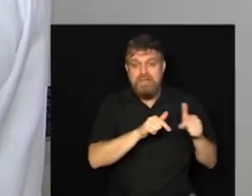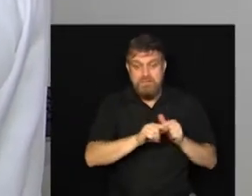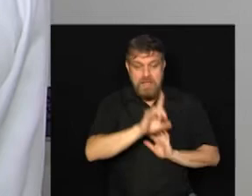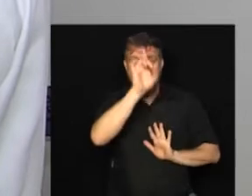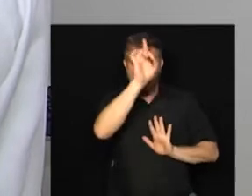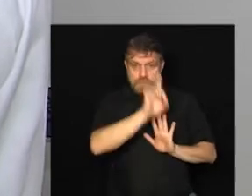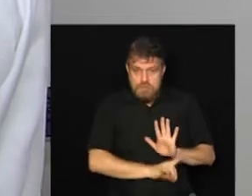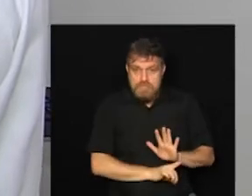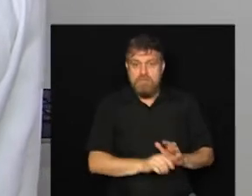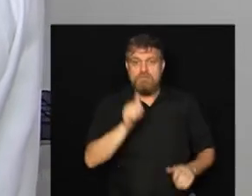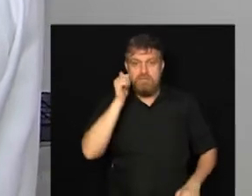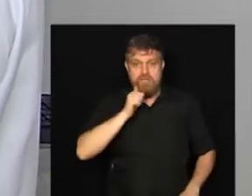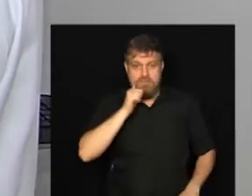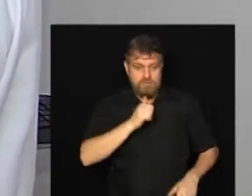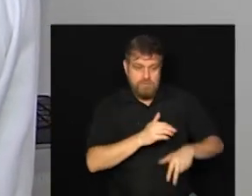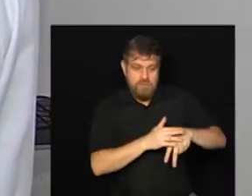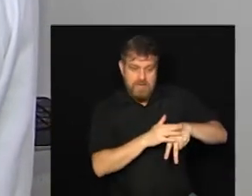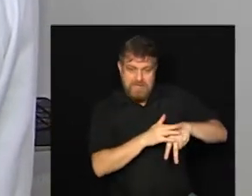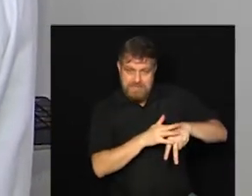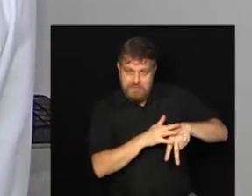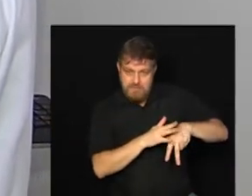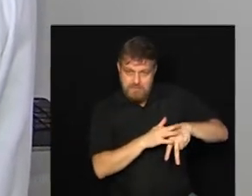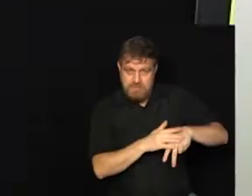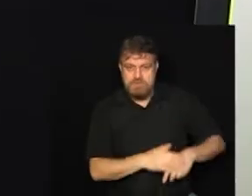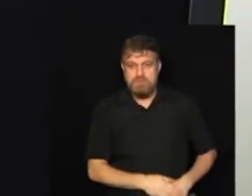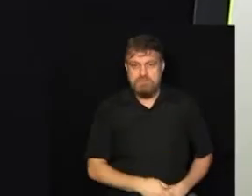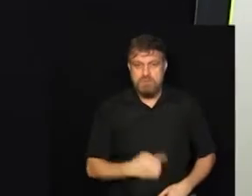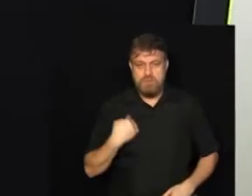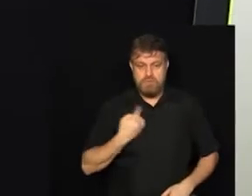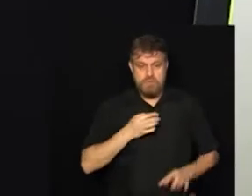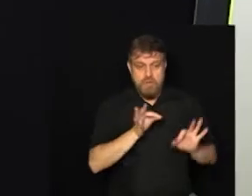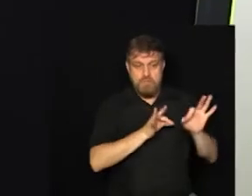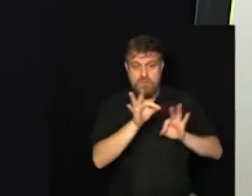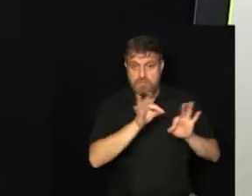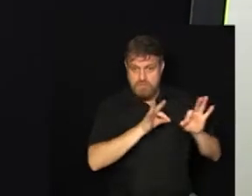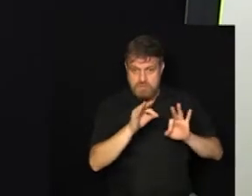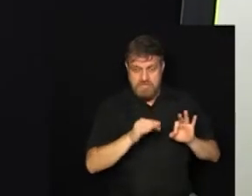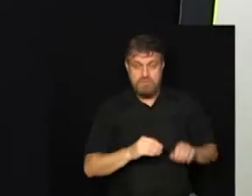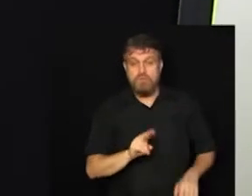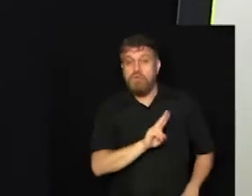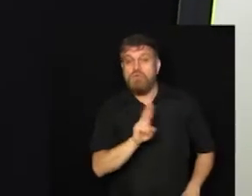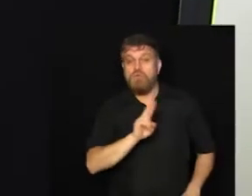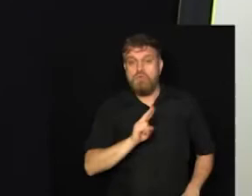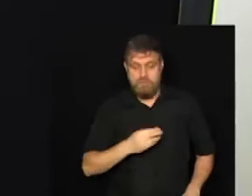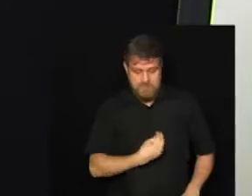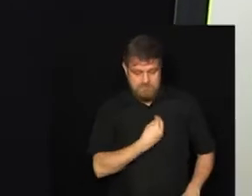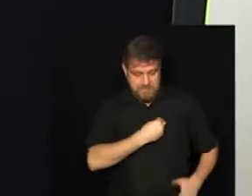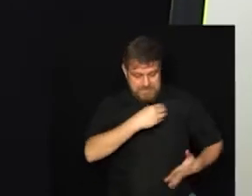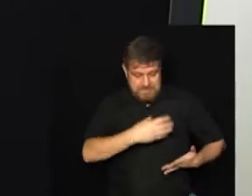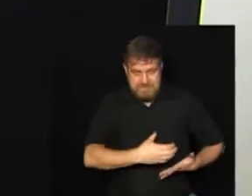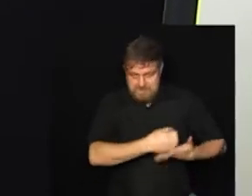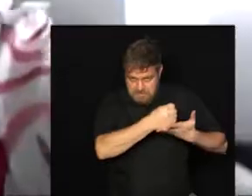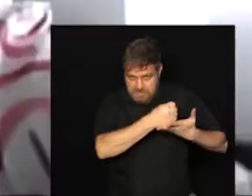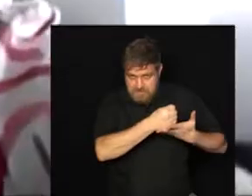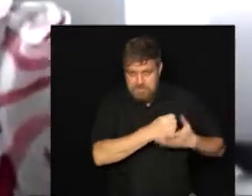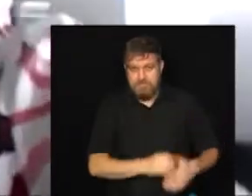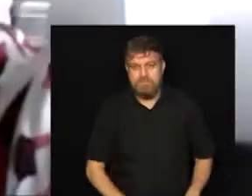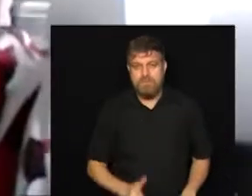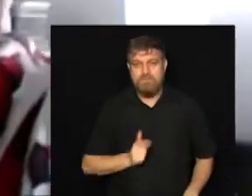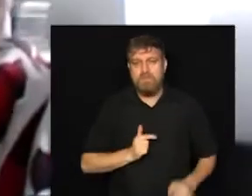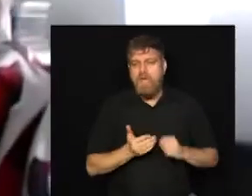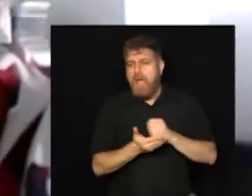de direitos do paciente. Nosso projeto chama Salvando Vidas e ele é o